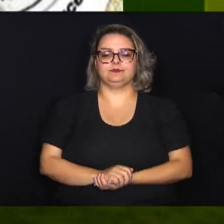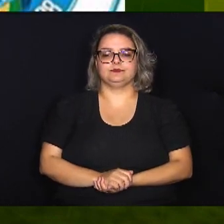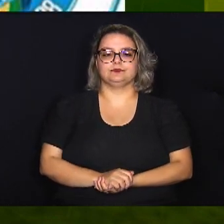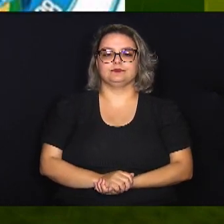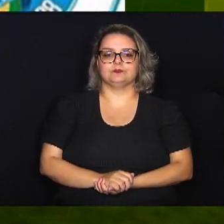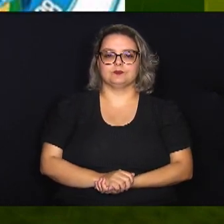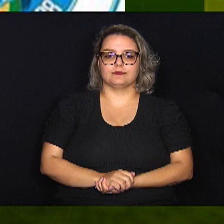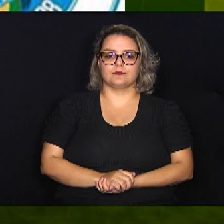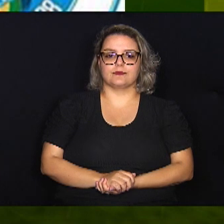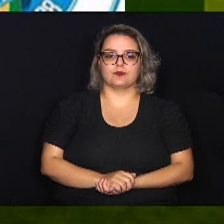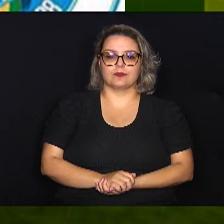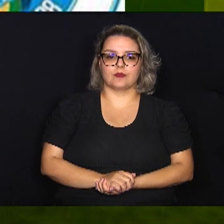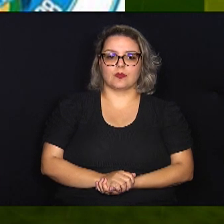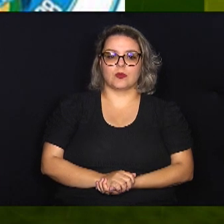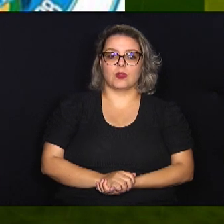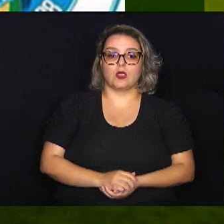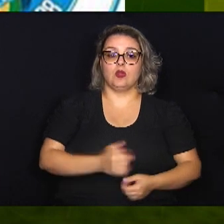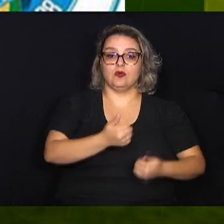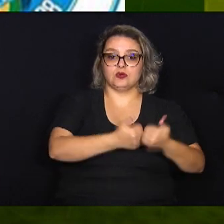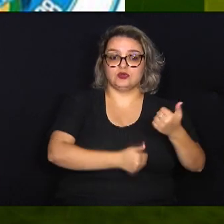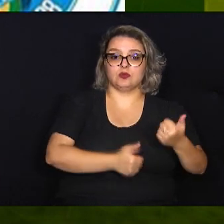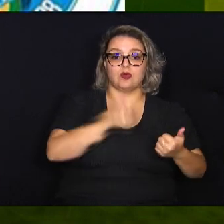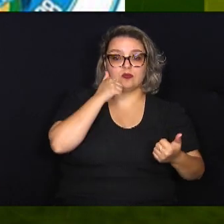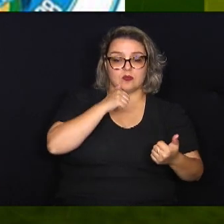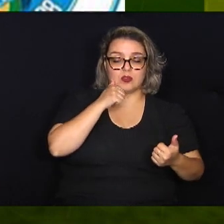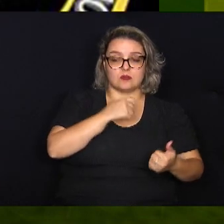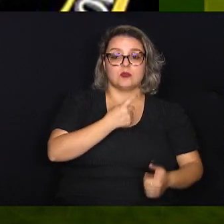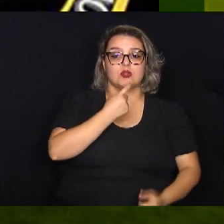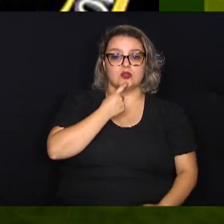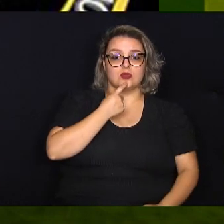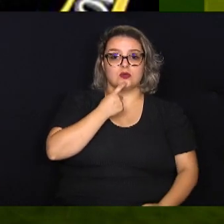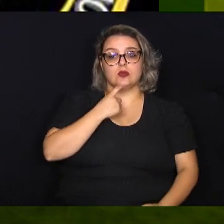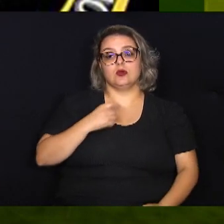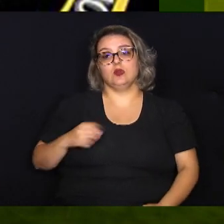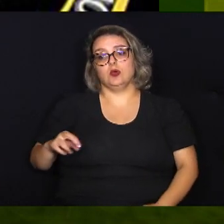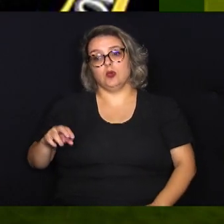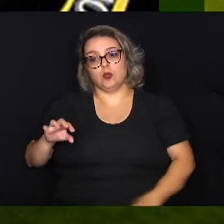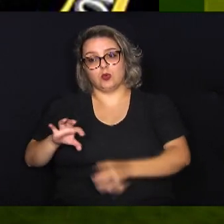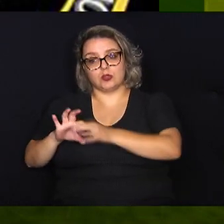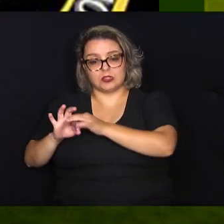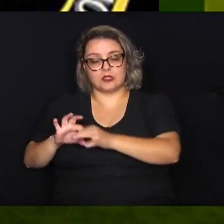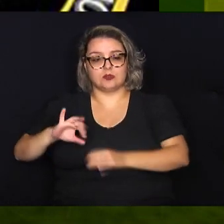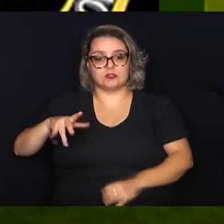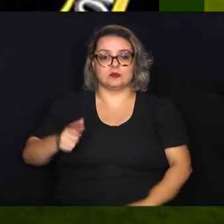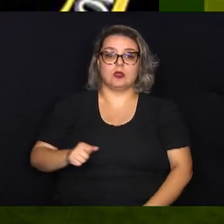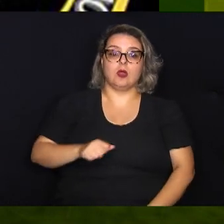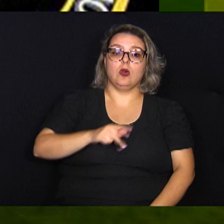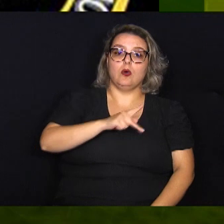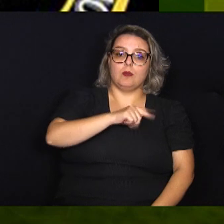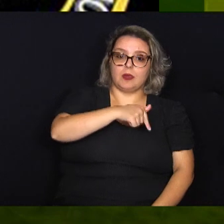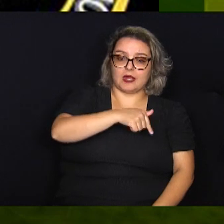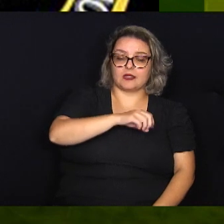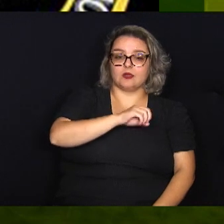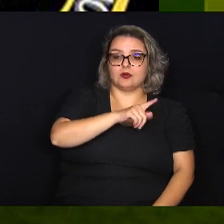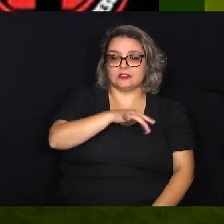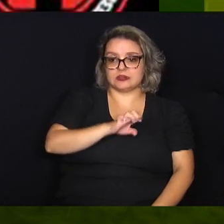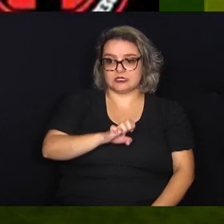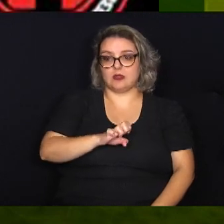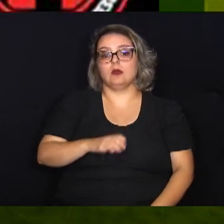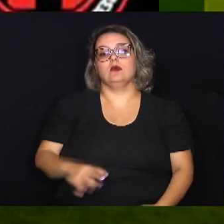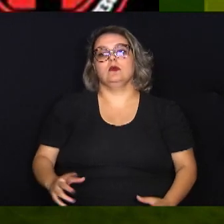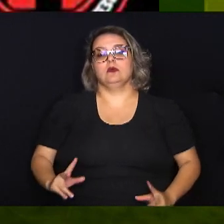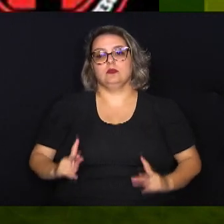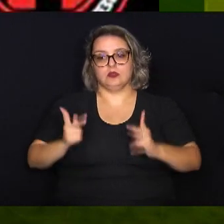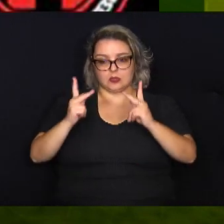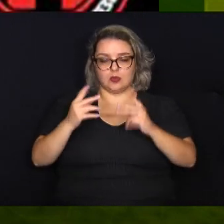José. Futebol Feminino Campinas, União São José, Meninas Parque e Oziel se classificaram para as quartas de final.